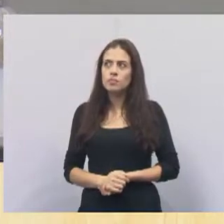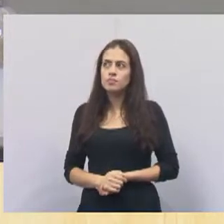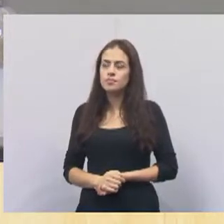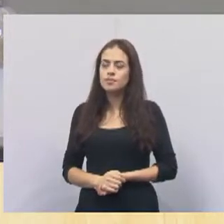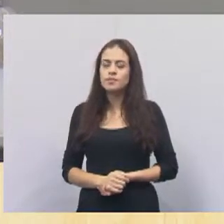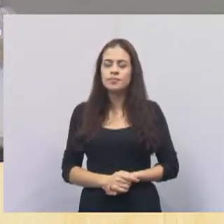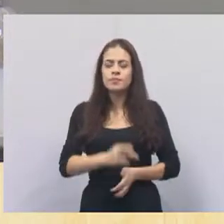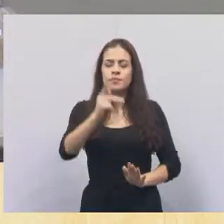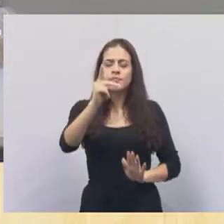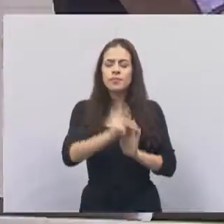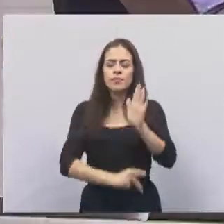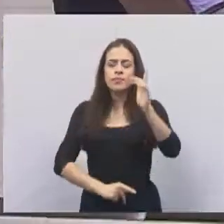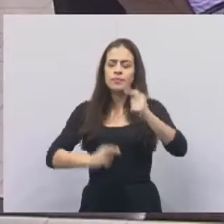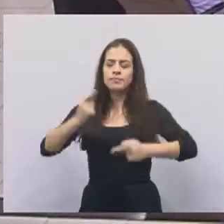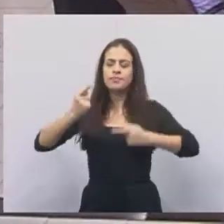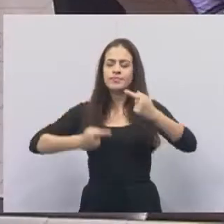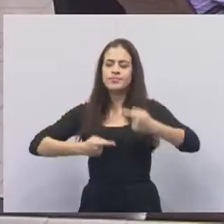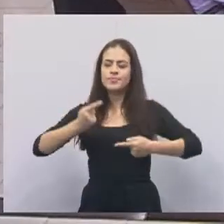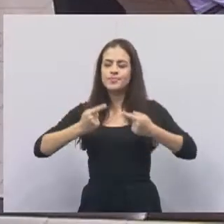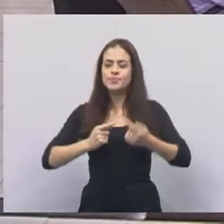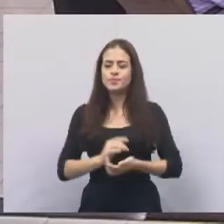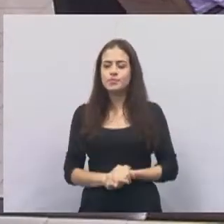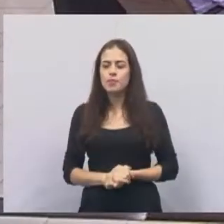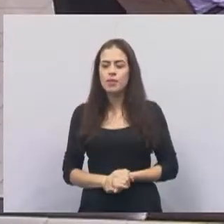projeto Continua em discussão